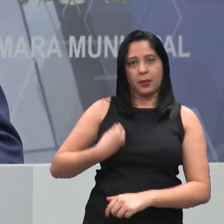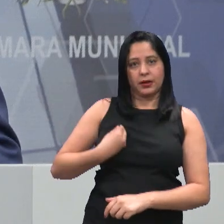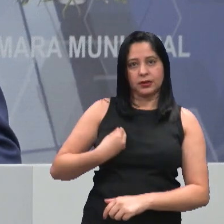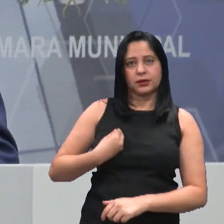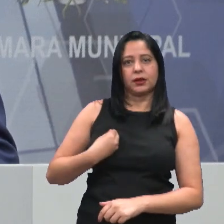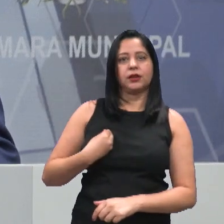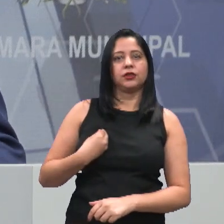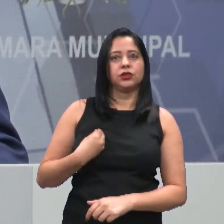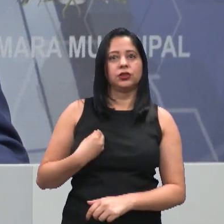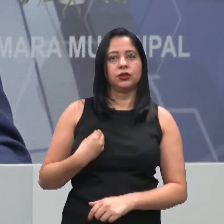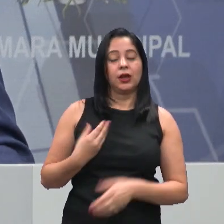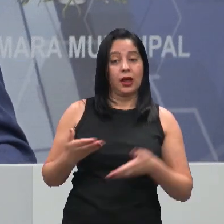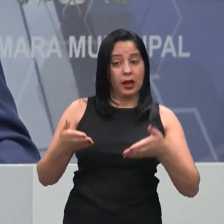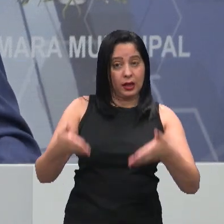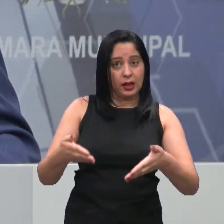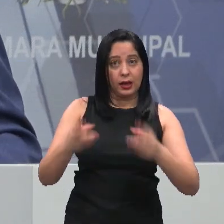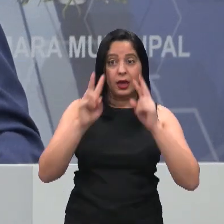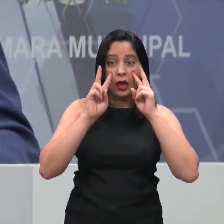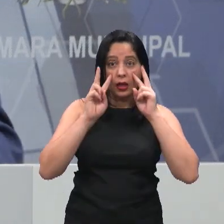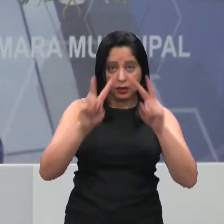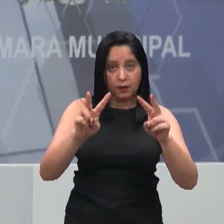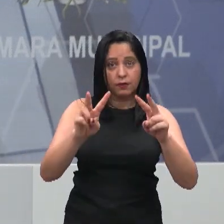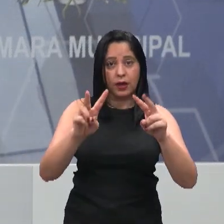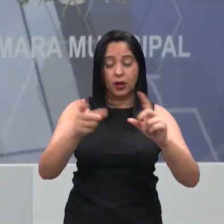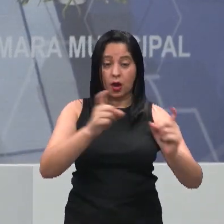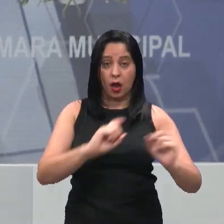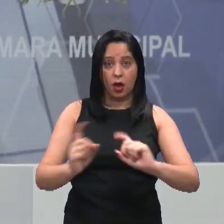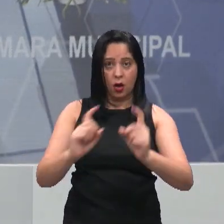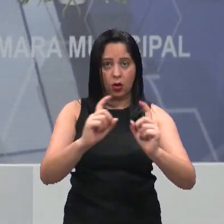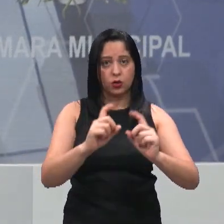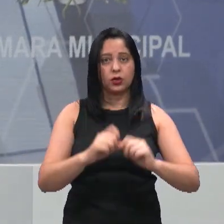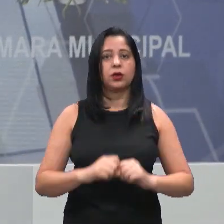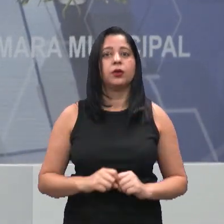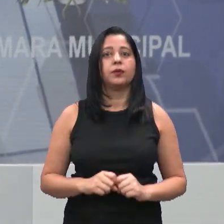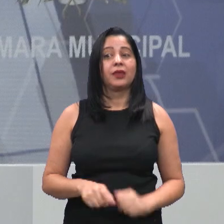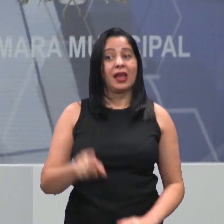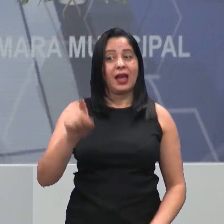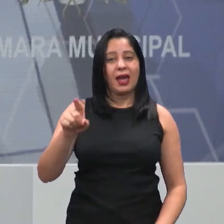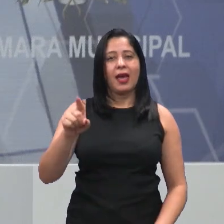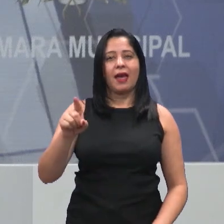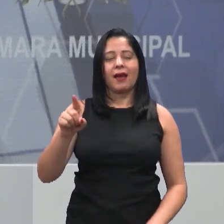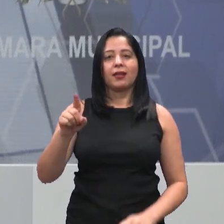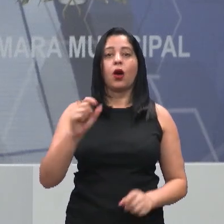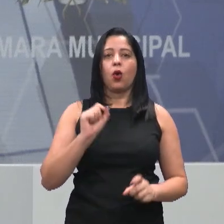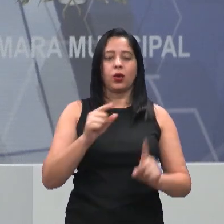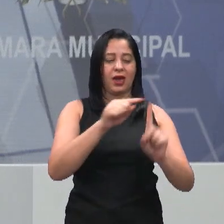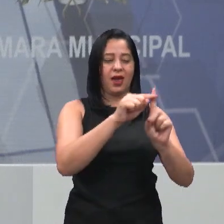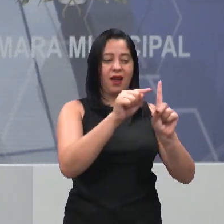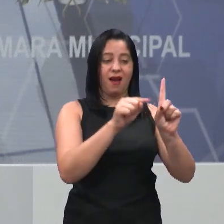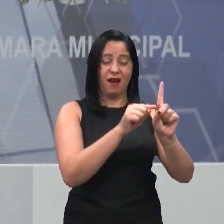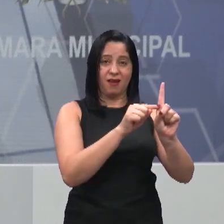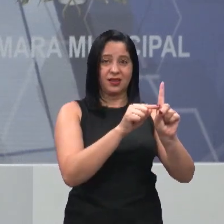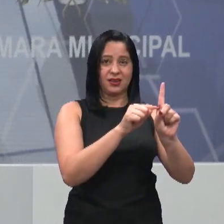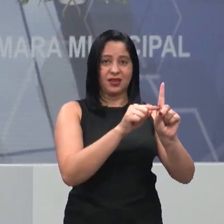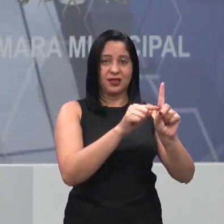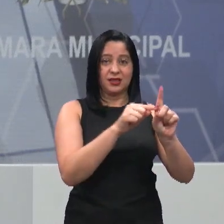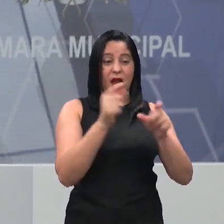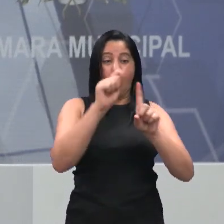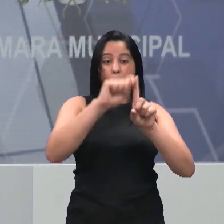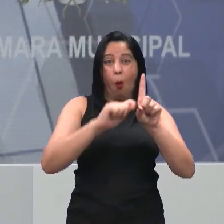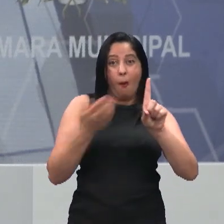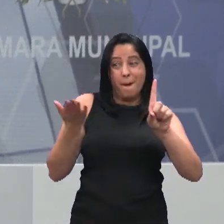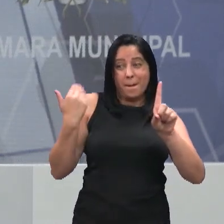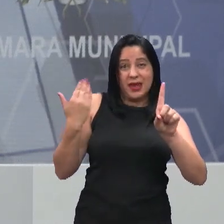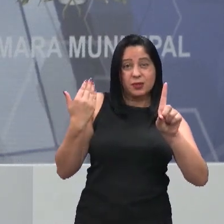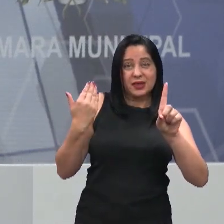acompanhar a sessão de Câmara, está lá na galeria, e ela teve essa perda gestacional há 1 mês atrás, exatamente